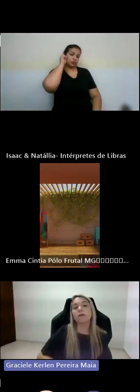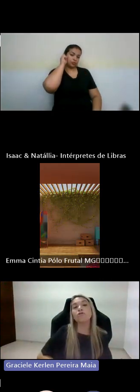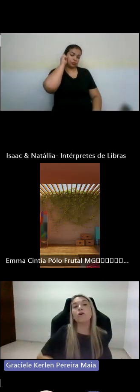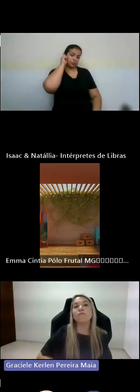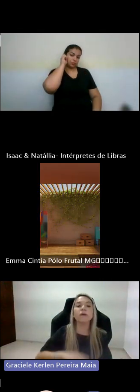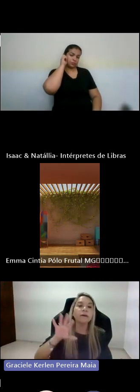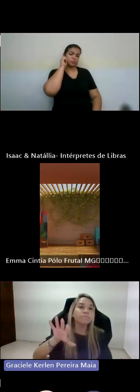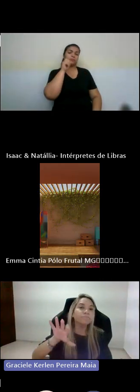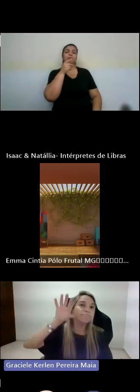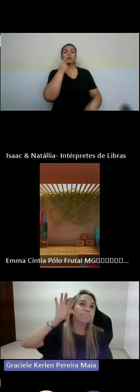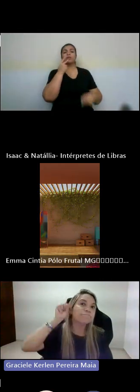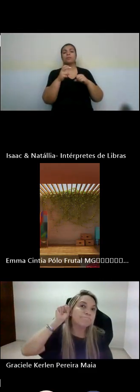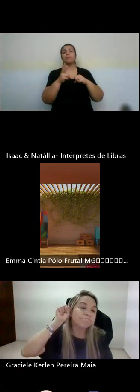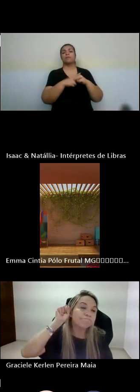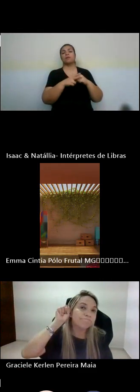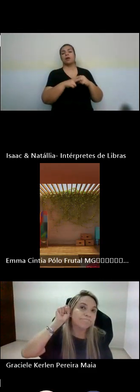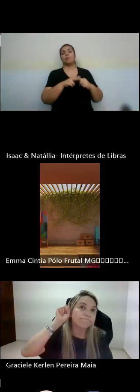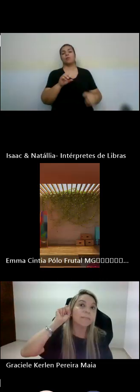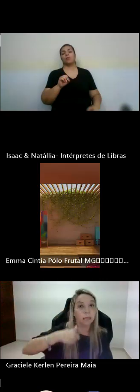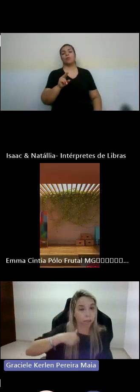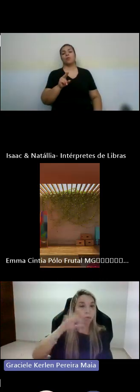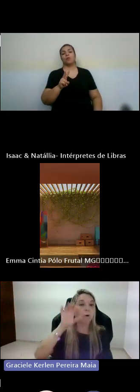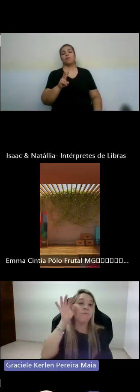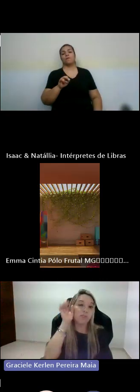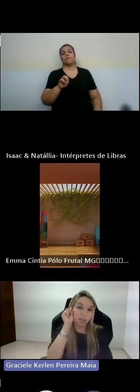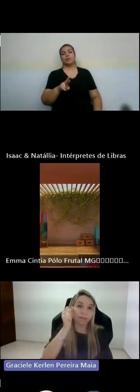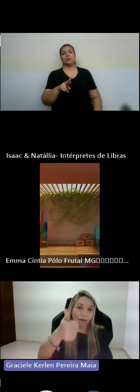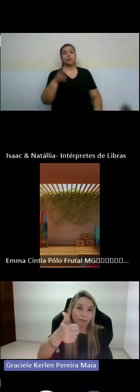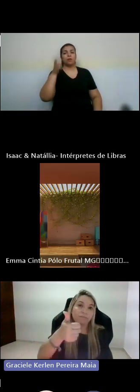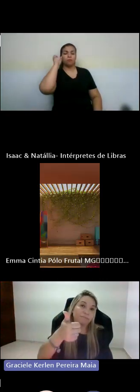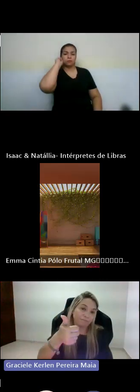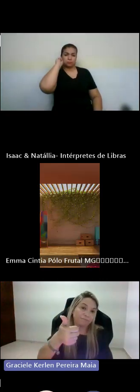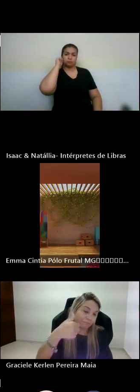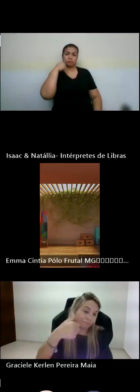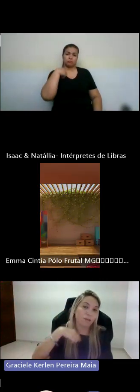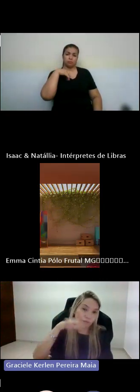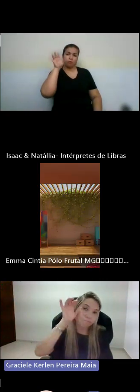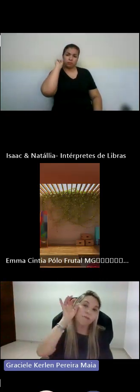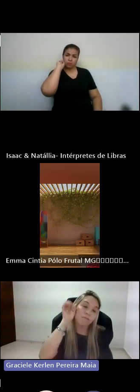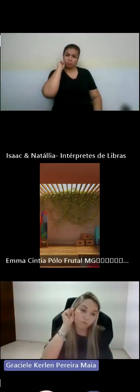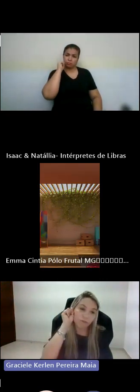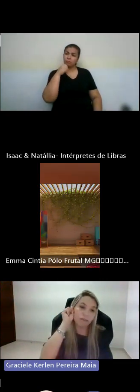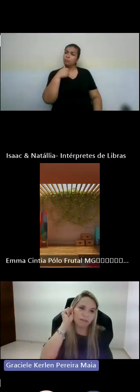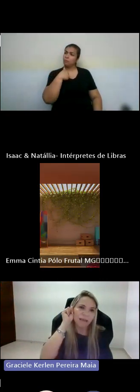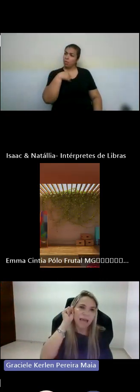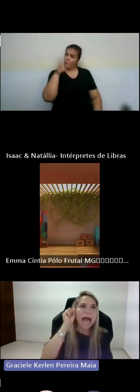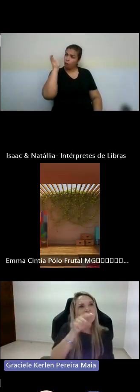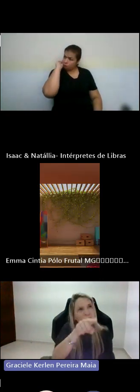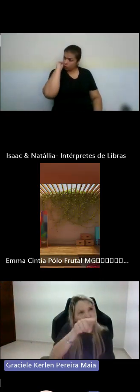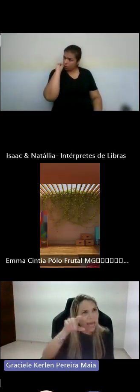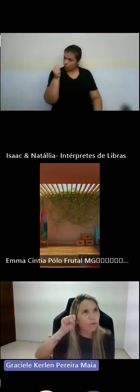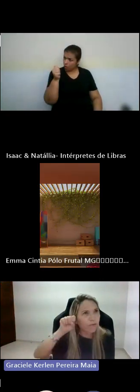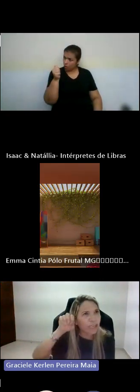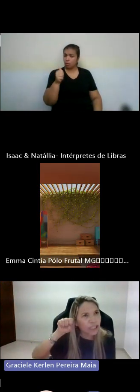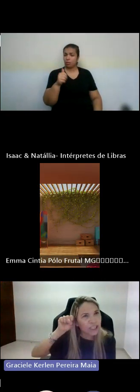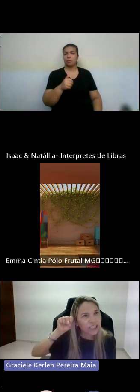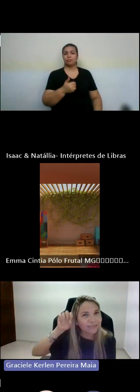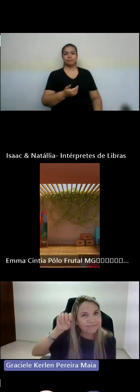falar do sinal de ouvir. Eu ouvi, tá? Eu ouvi. Você